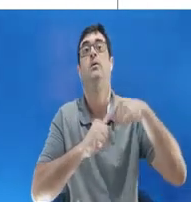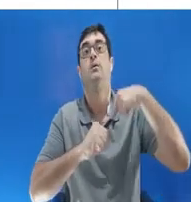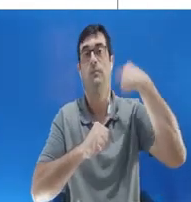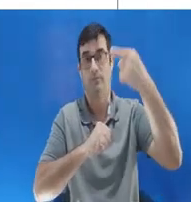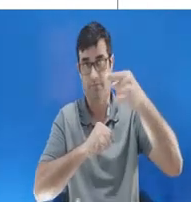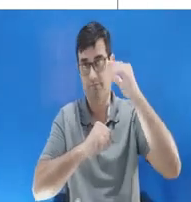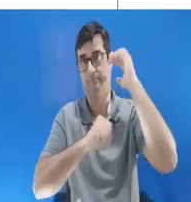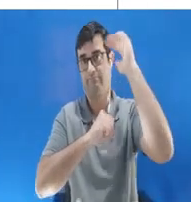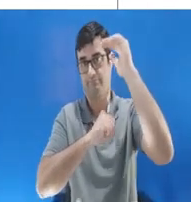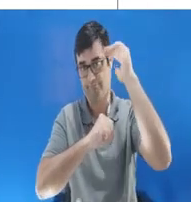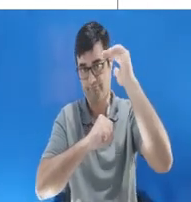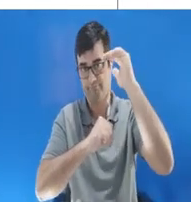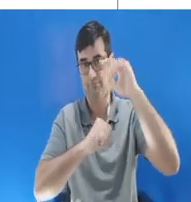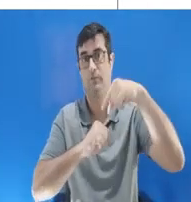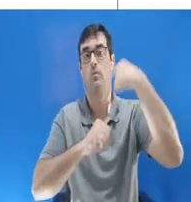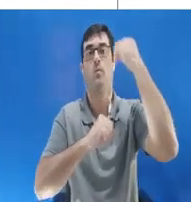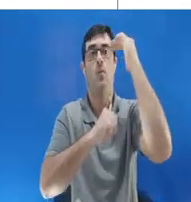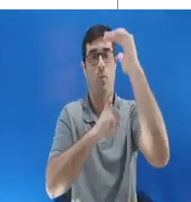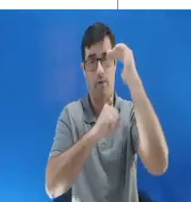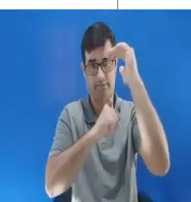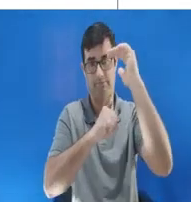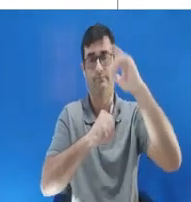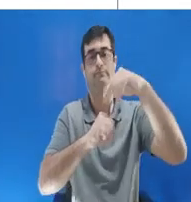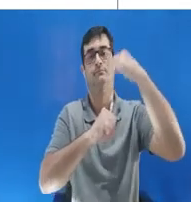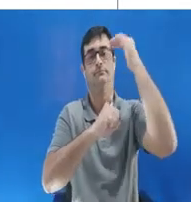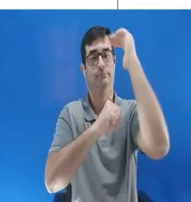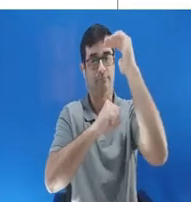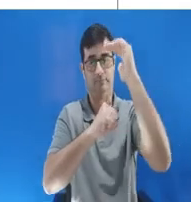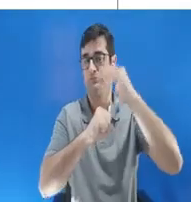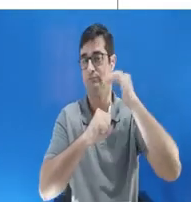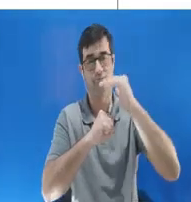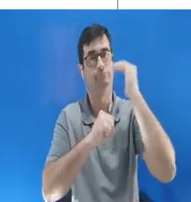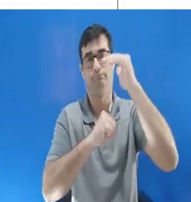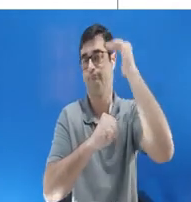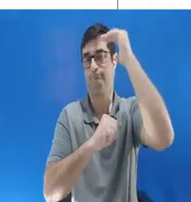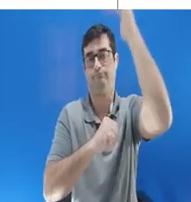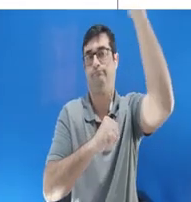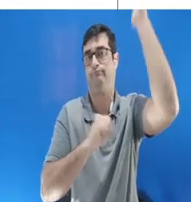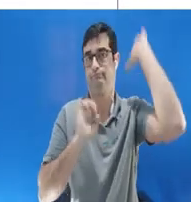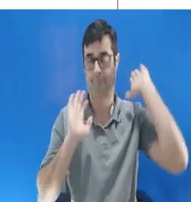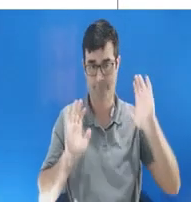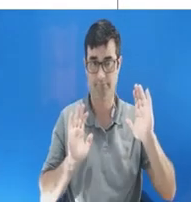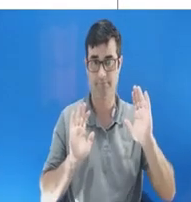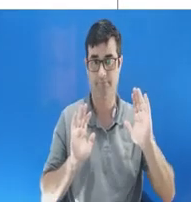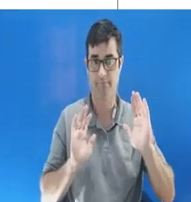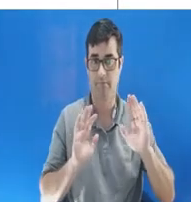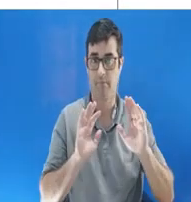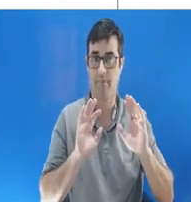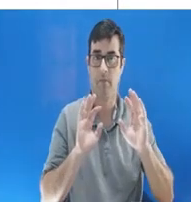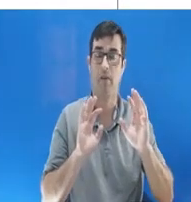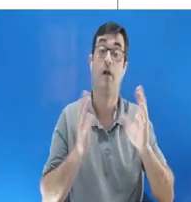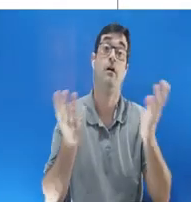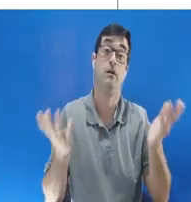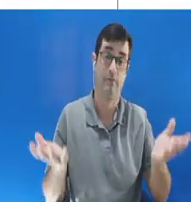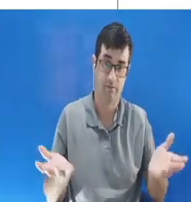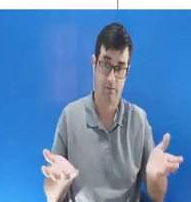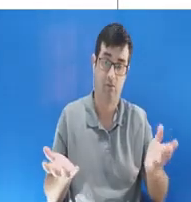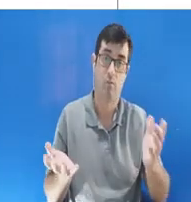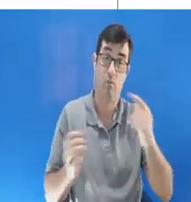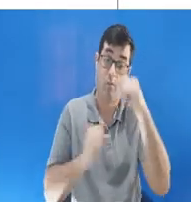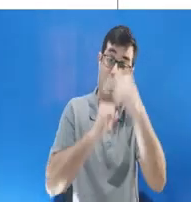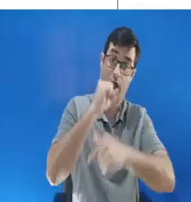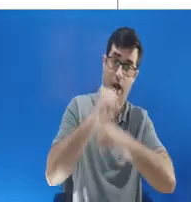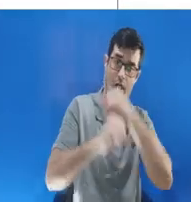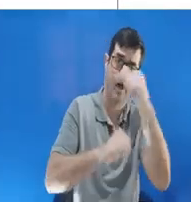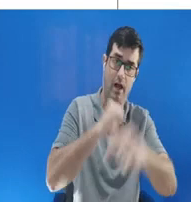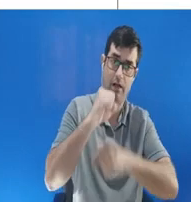níveis. No terceiro, 3 níveis. No quarto, 4 níveis e assim por diante. Então, o que que acontece? Isso vai fazer com que o